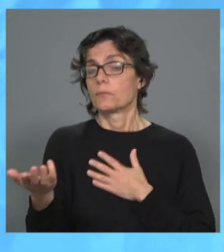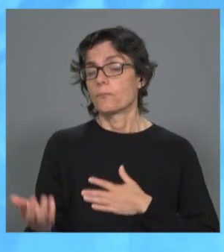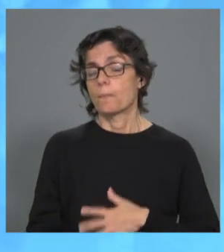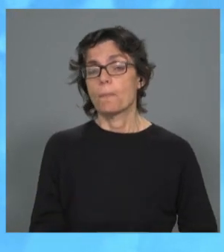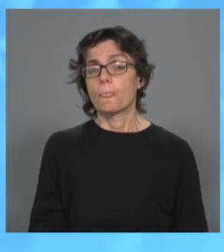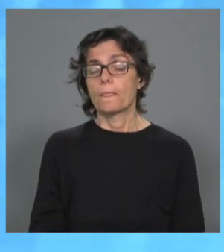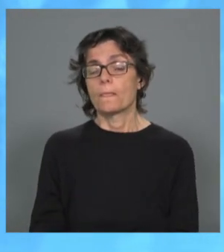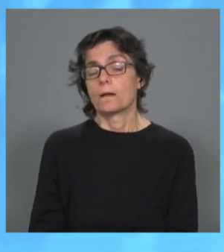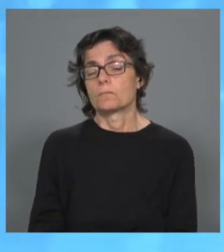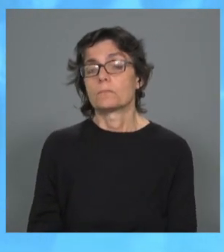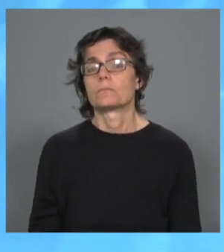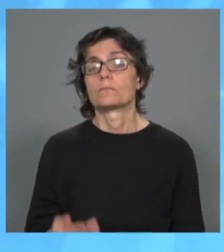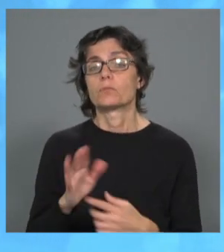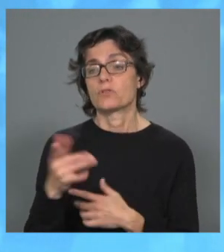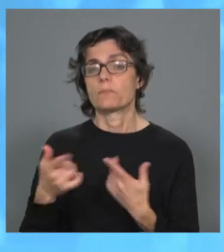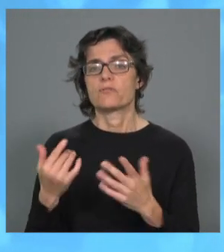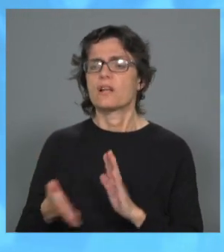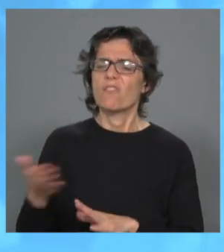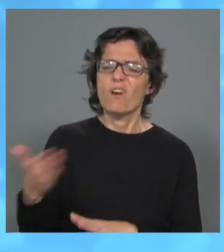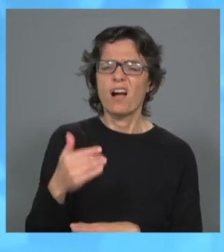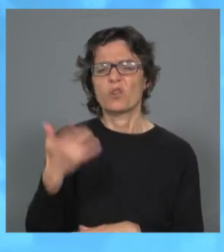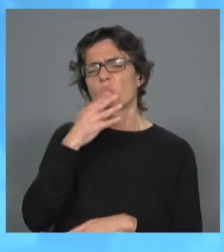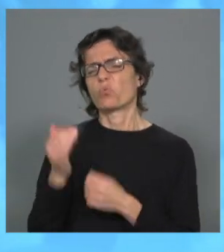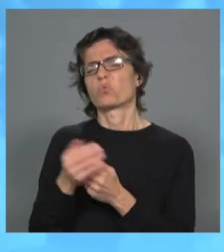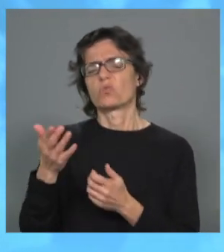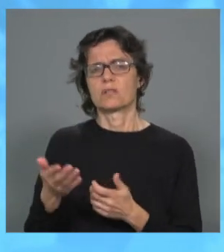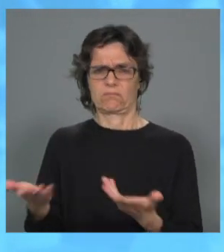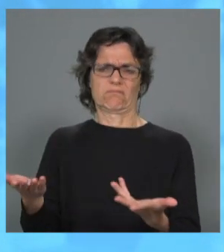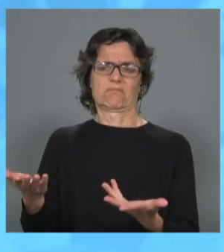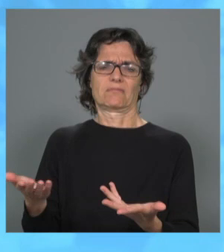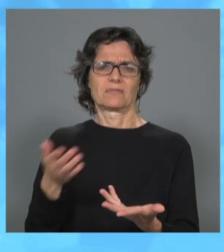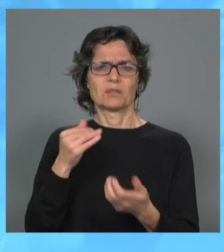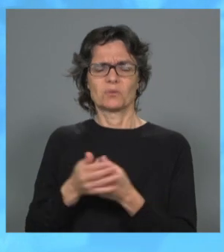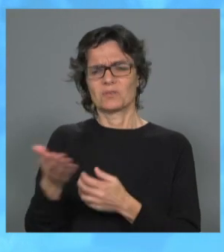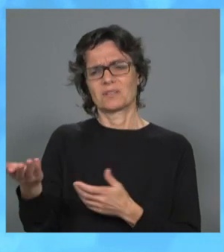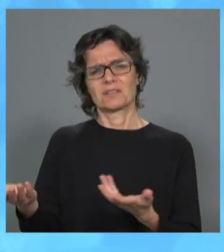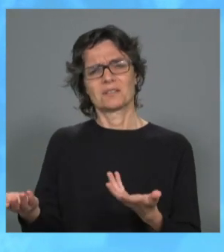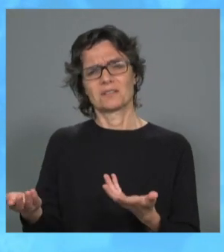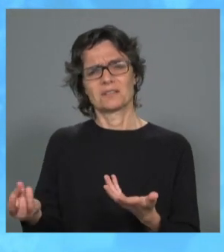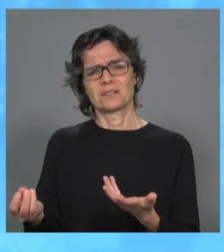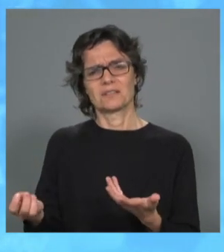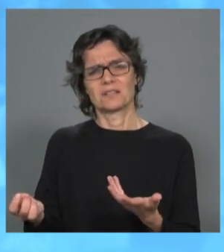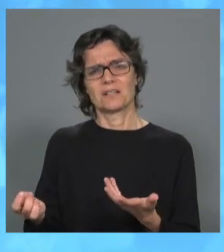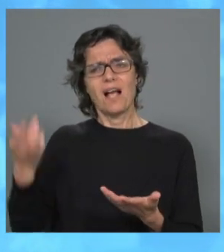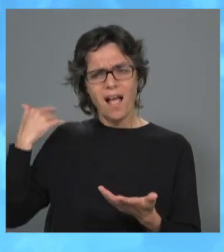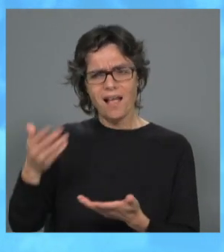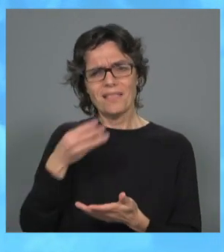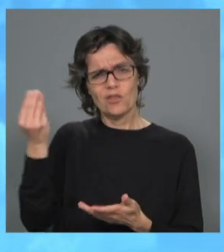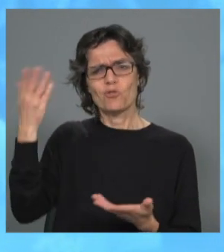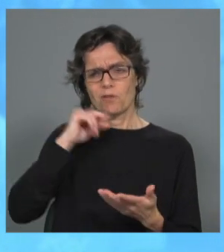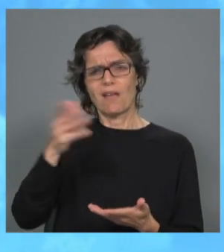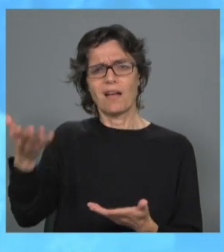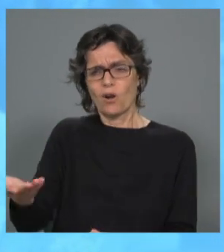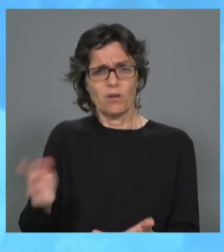não sei quê, anda depressa, despacha-te, como pode despachar depressa? Já andou despachado, já andou, agora não. E eu acho que esta